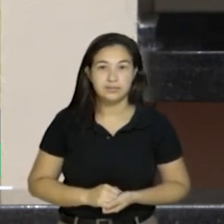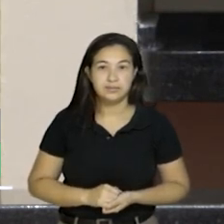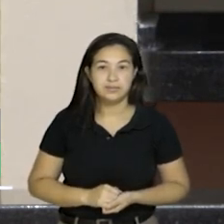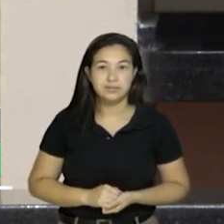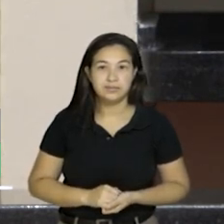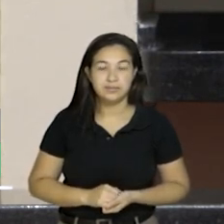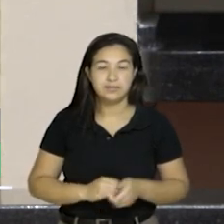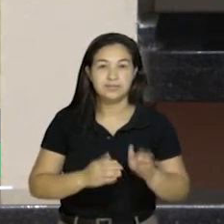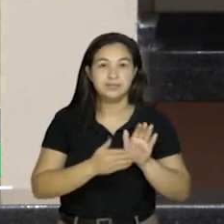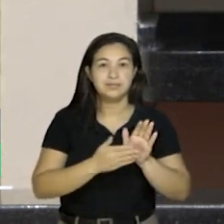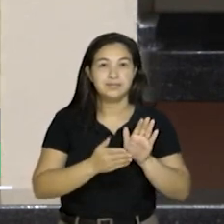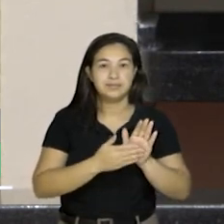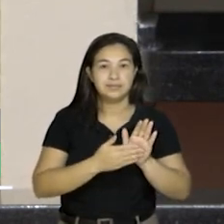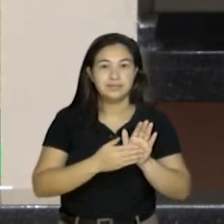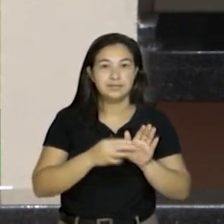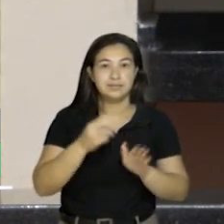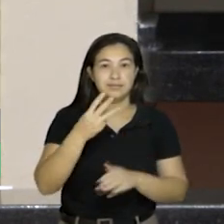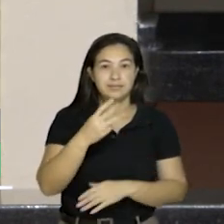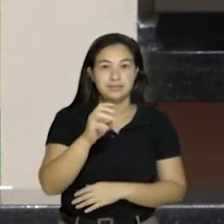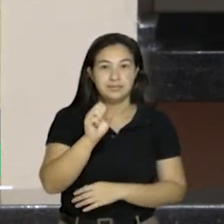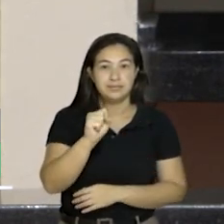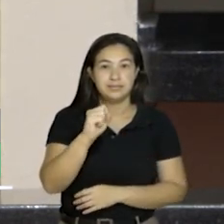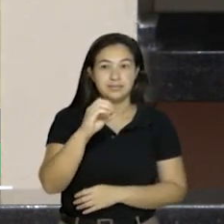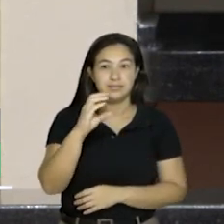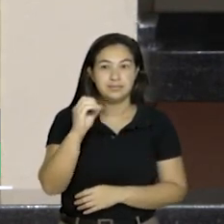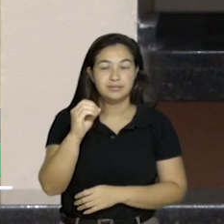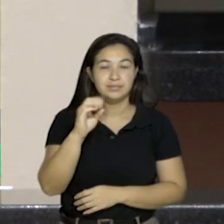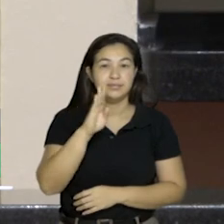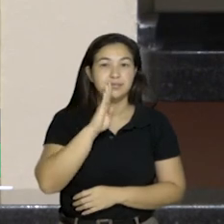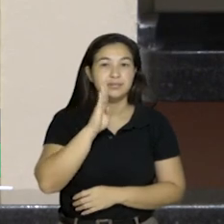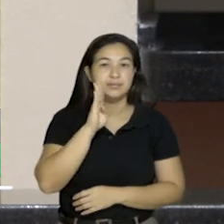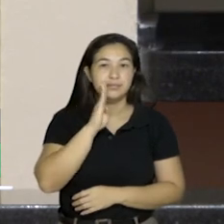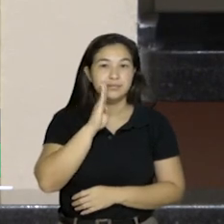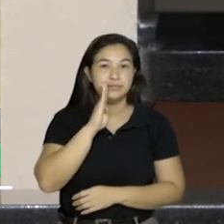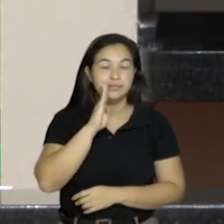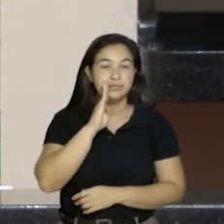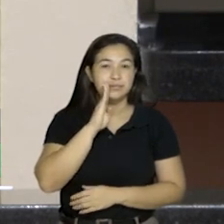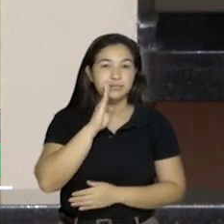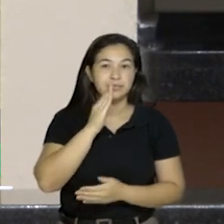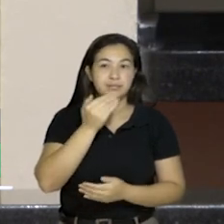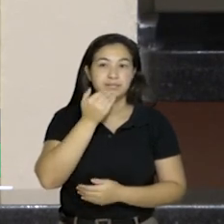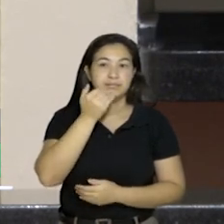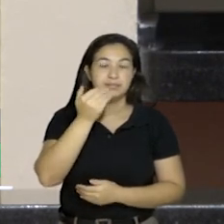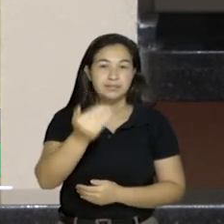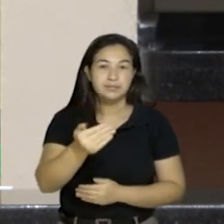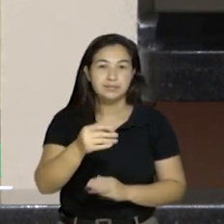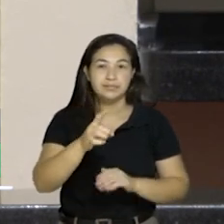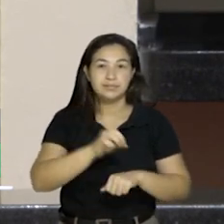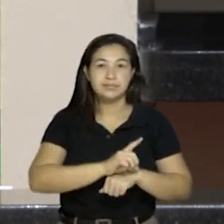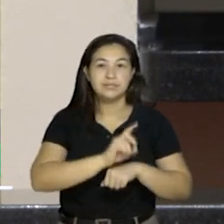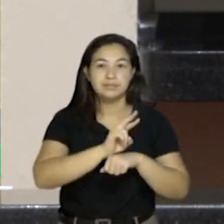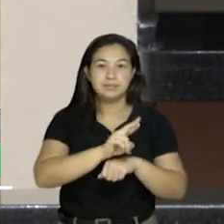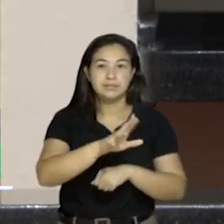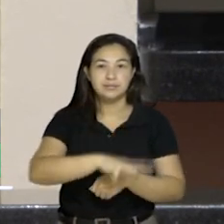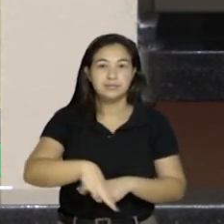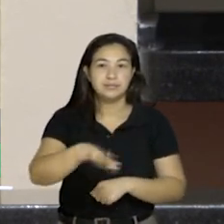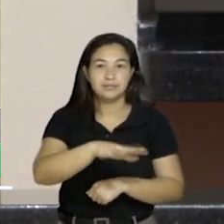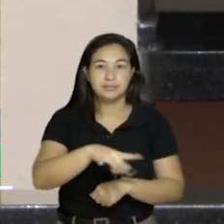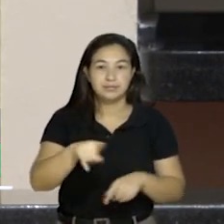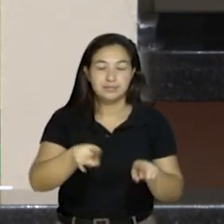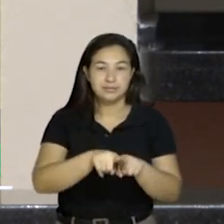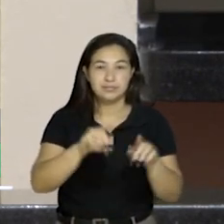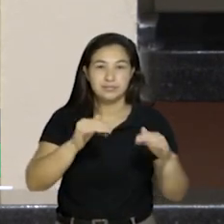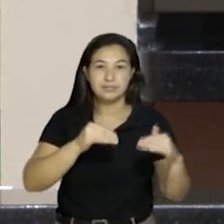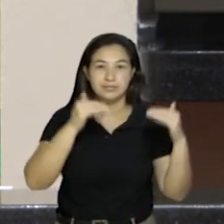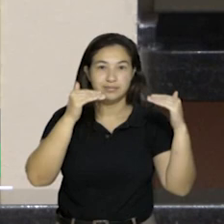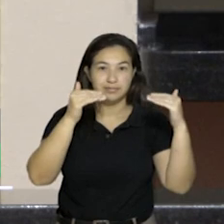proposição 380 Deputado Nilson Berlanda manifestando apelo diretor-geral e ao superintendente